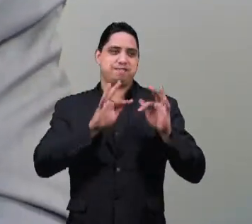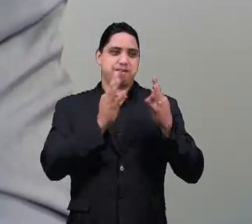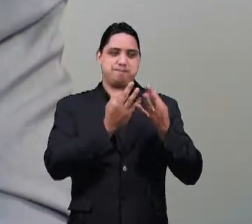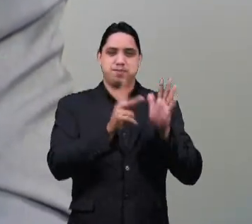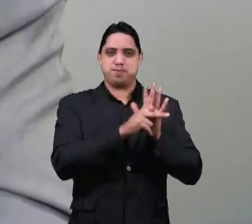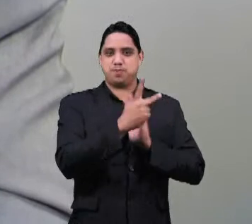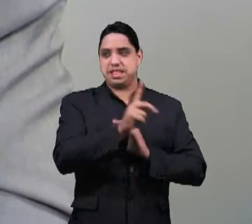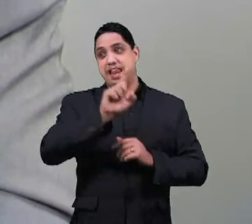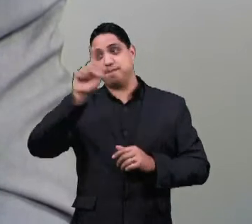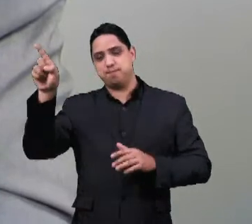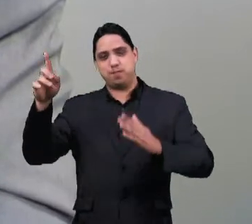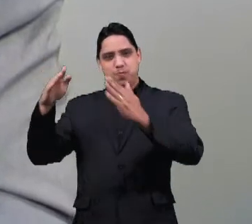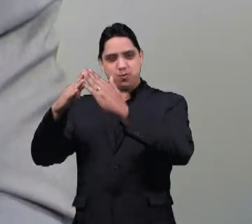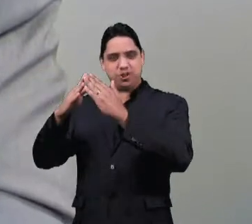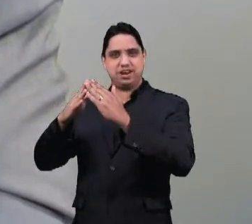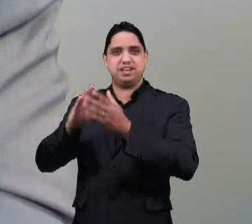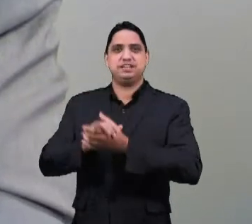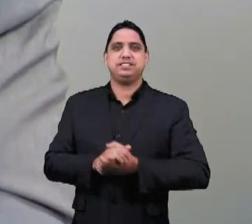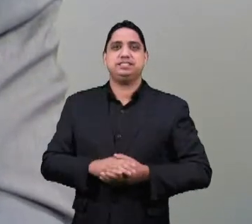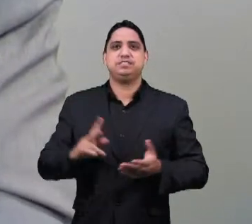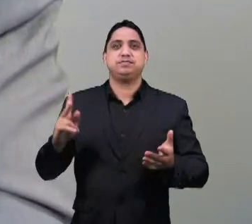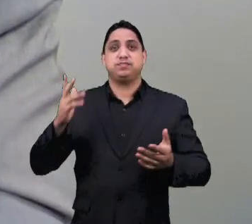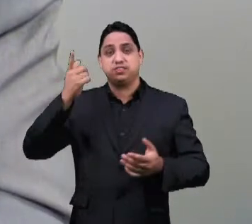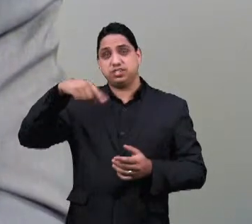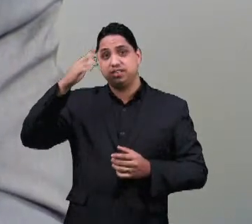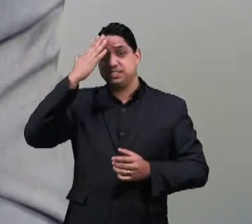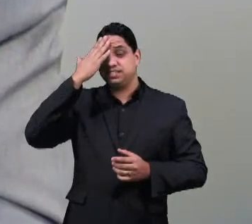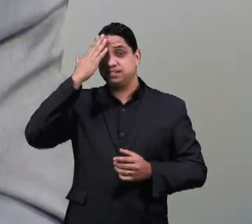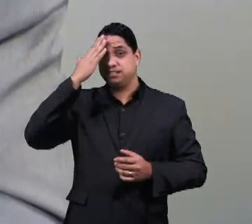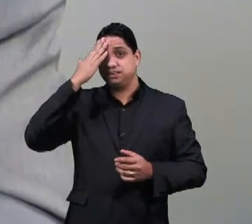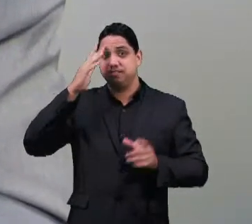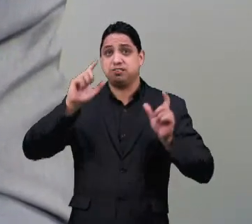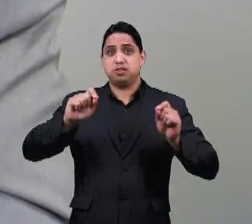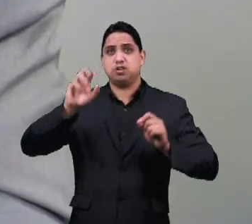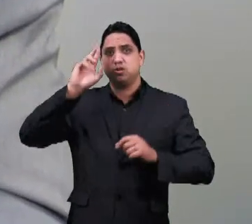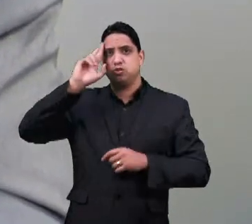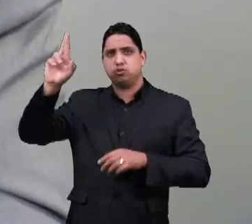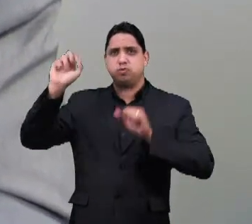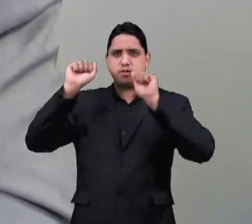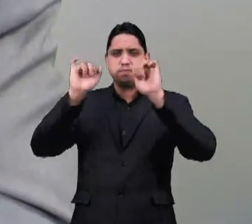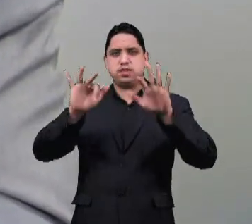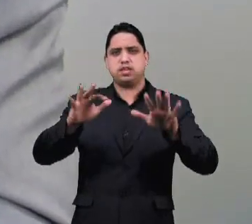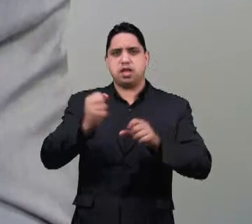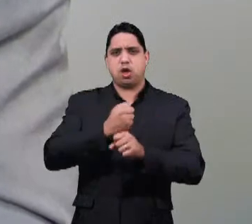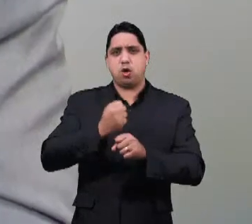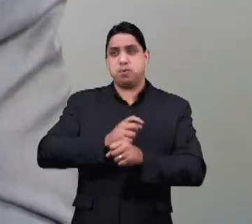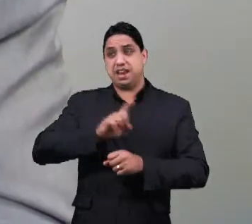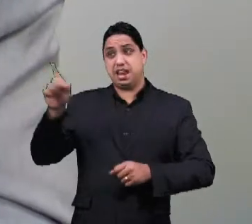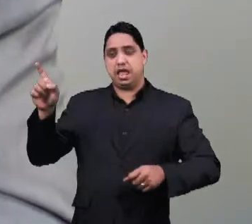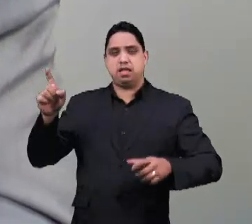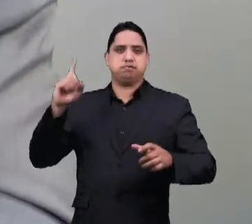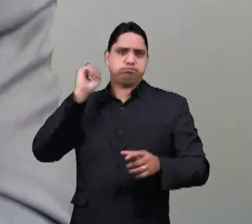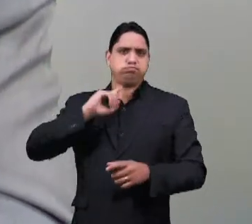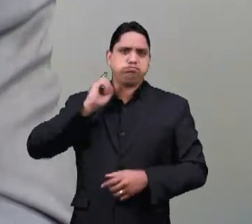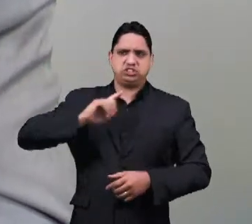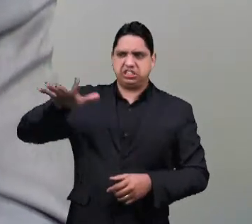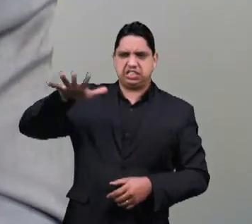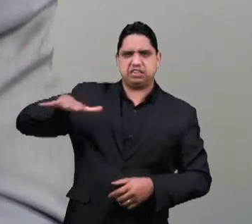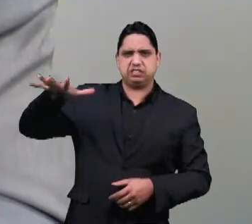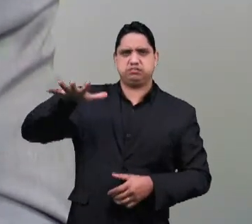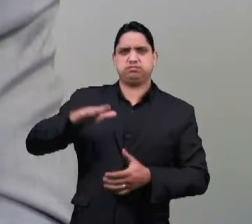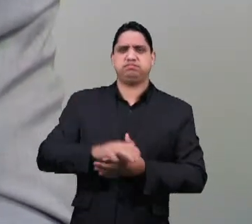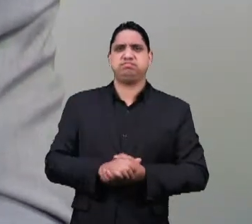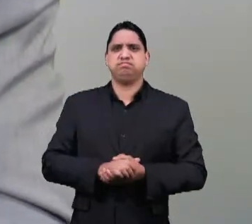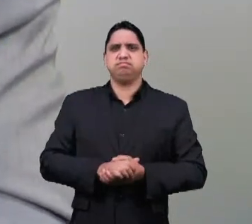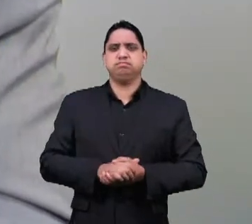enfim. E uma coisa a gente sabe, o Senhor deu uma grande bênção à obra lá em Minas Gerais, estado de Minas, que é um